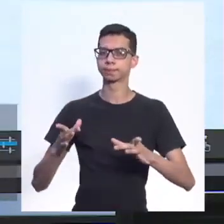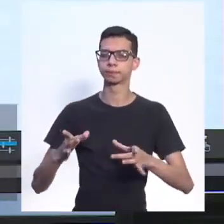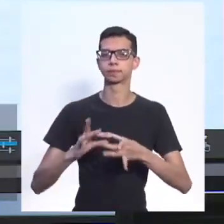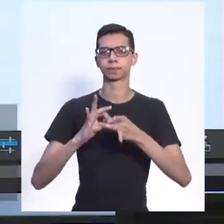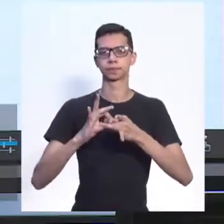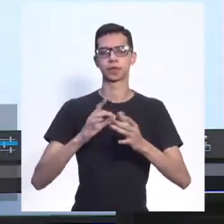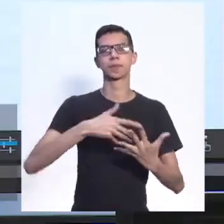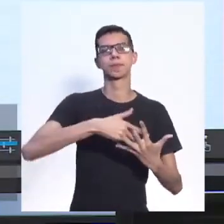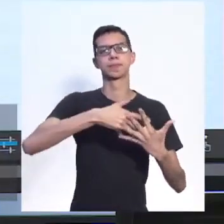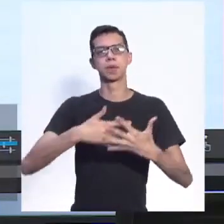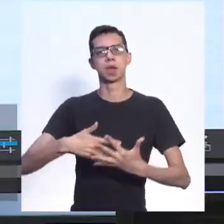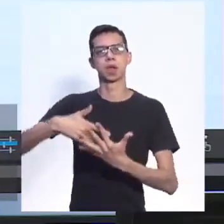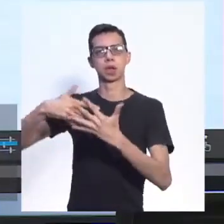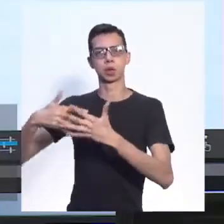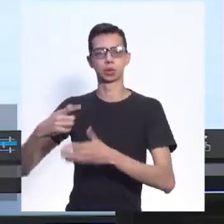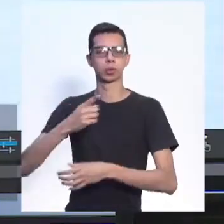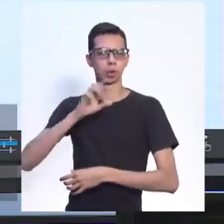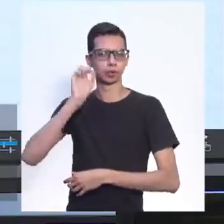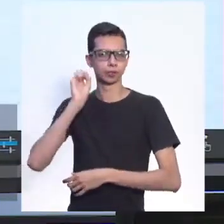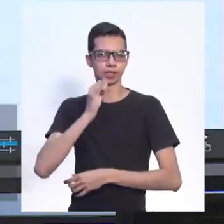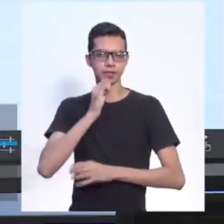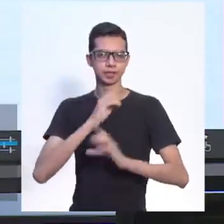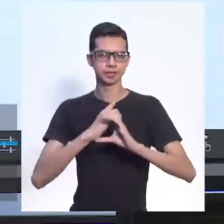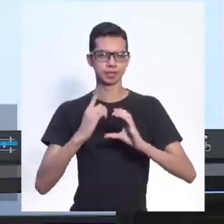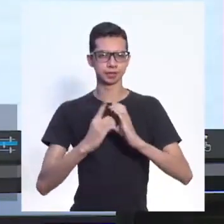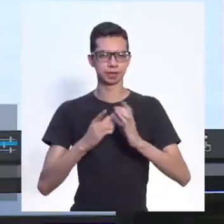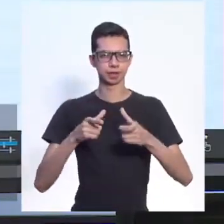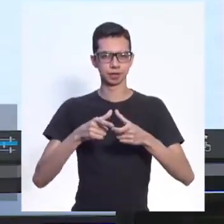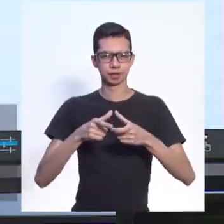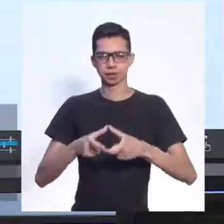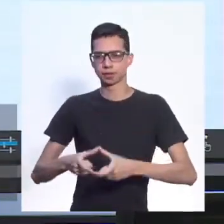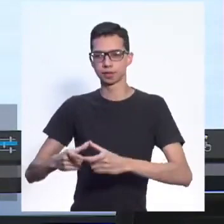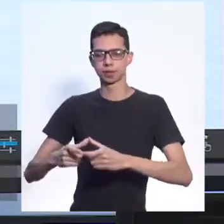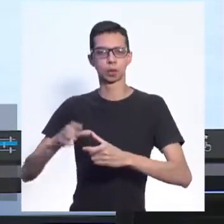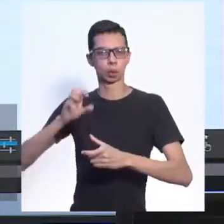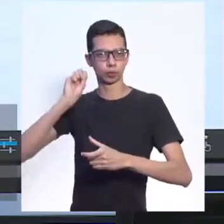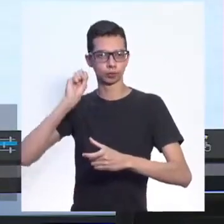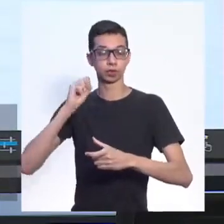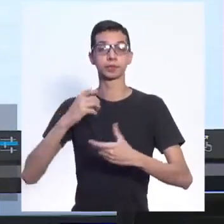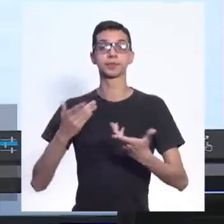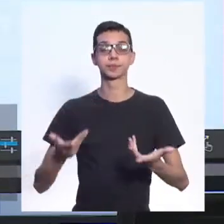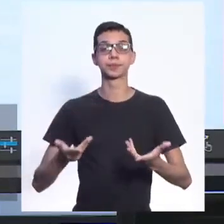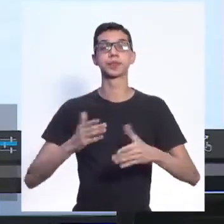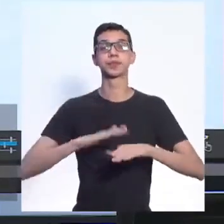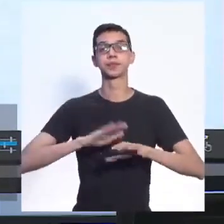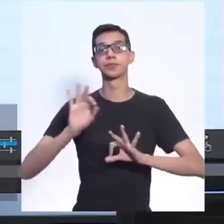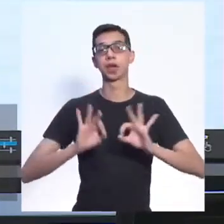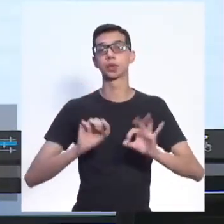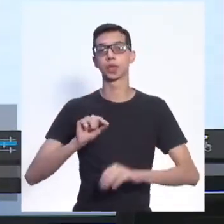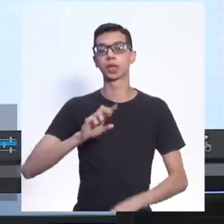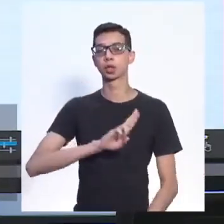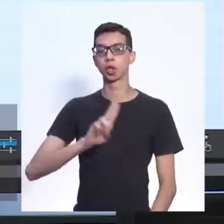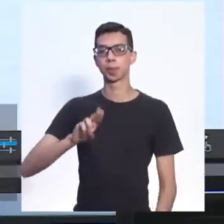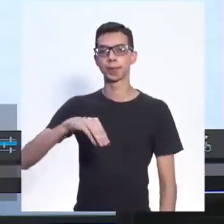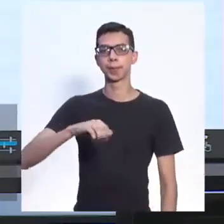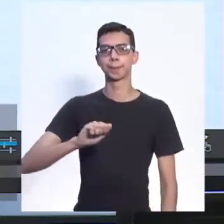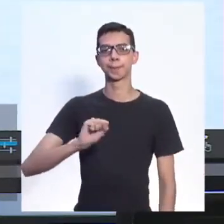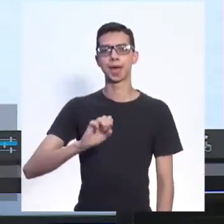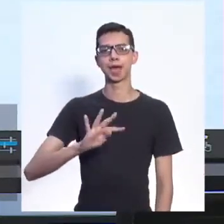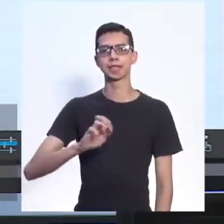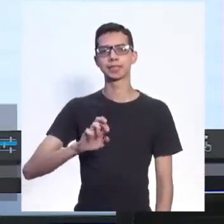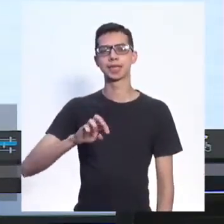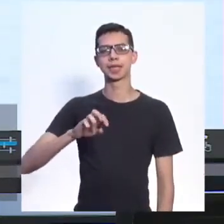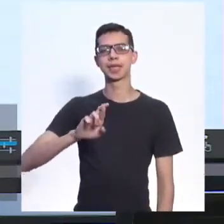que a gente ouve gravada no CD. Aí, nesse momento, ele faz justamente a questão da masterização, que é onde ele melhora a qualidade